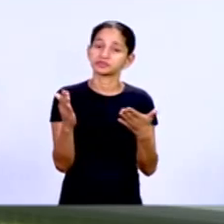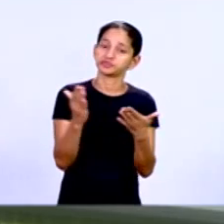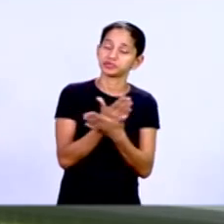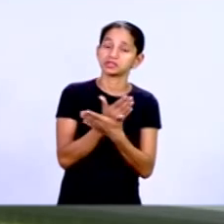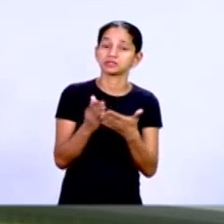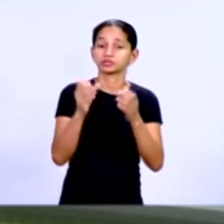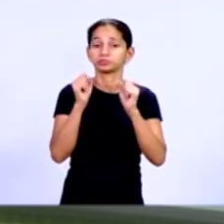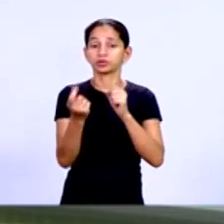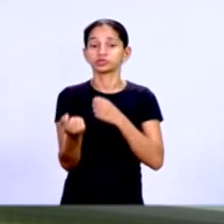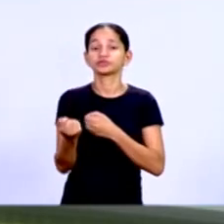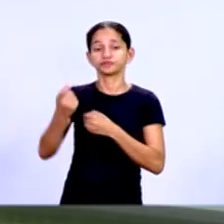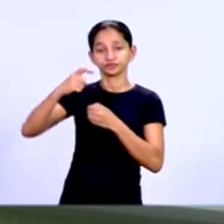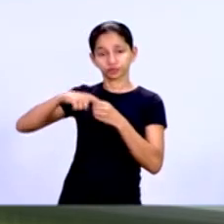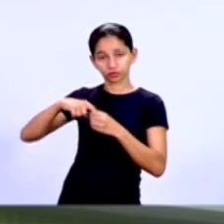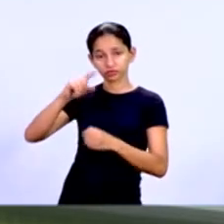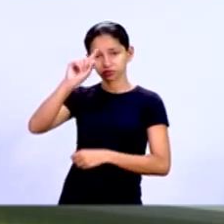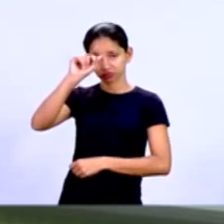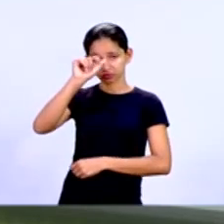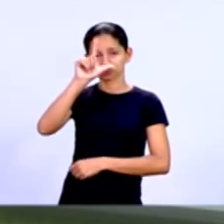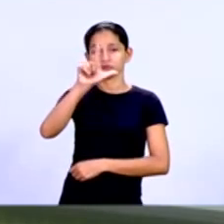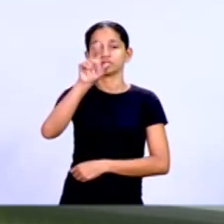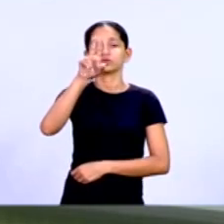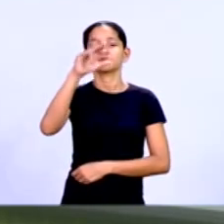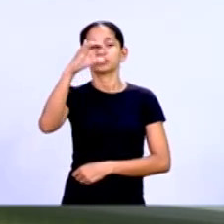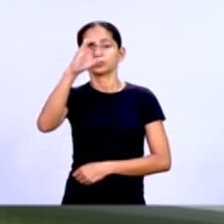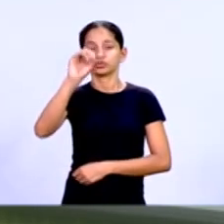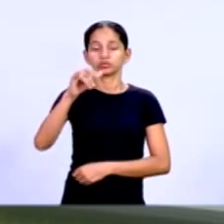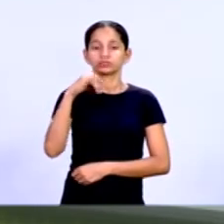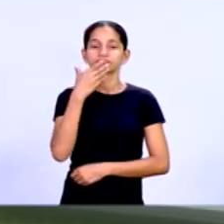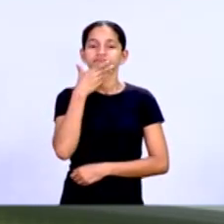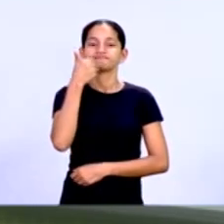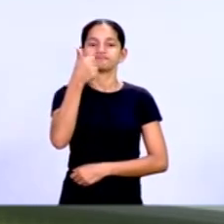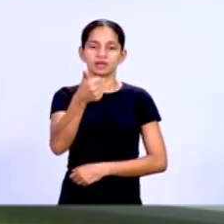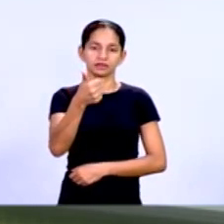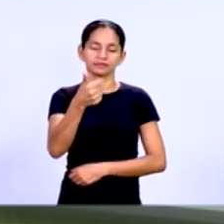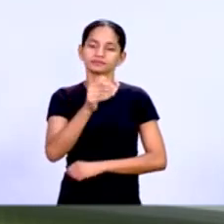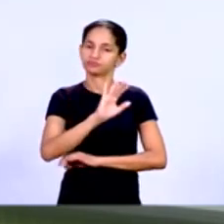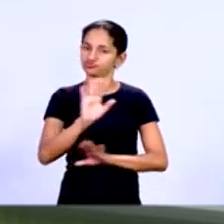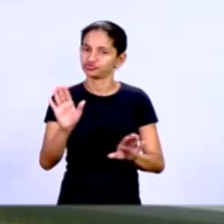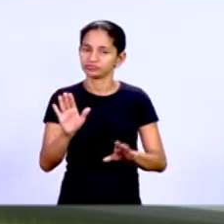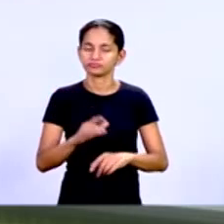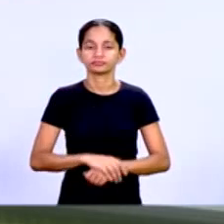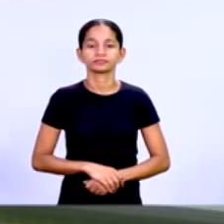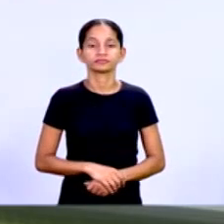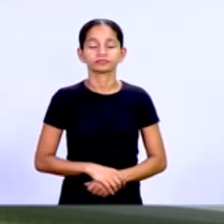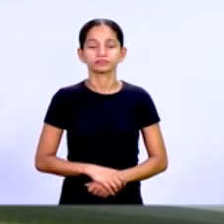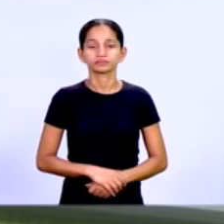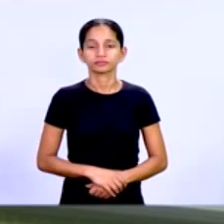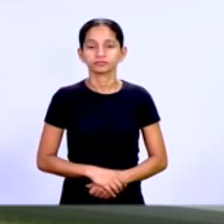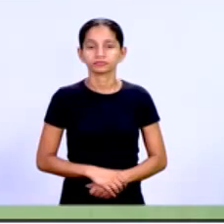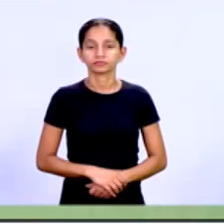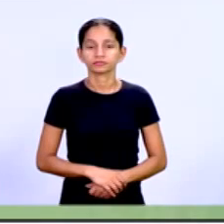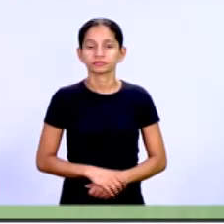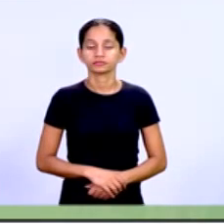maior, mas prejuízo não teve. Isso é que é importante no mercado de ações, você não ter prejuízo. Vamos em frente.